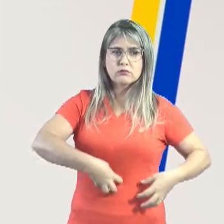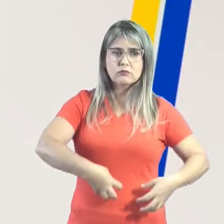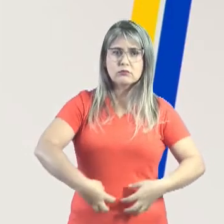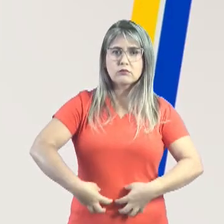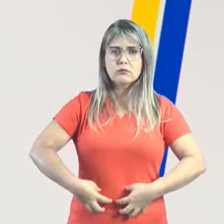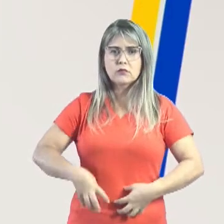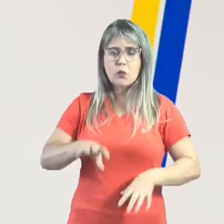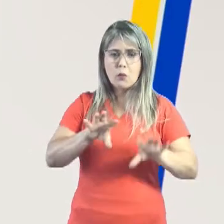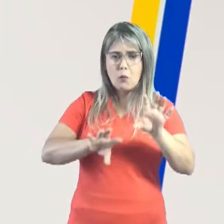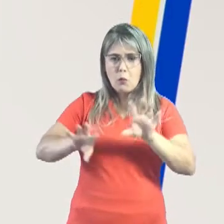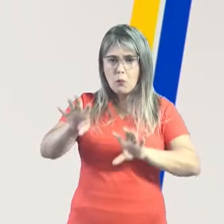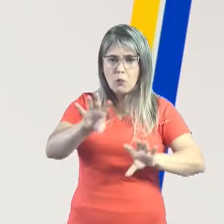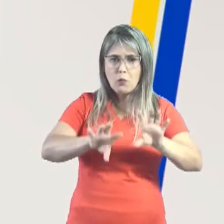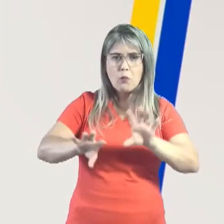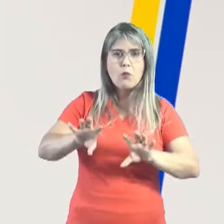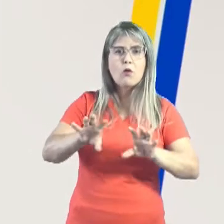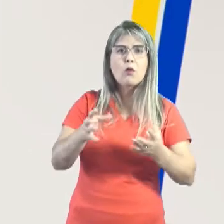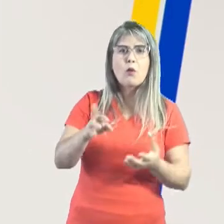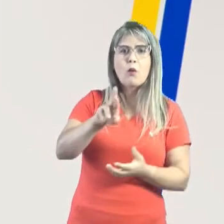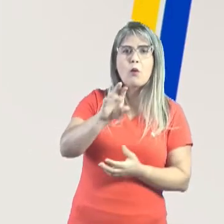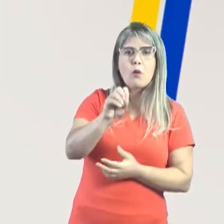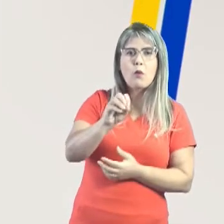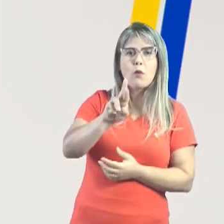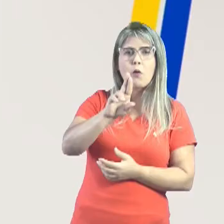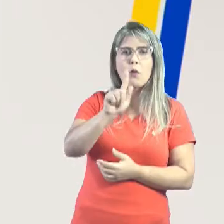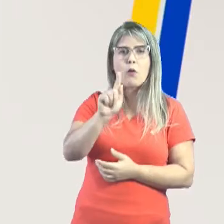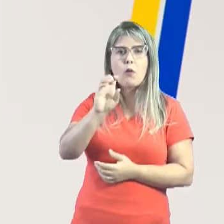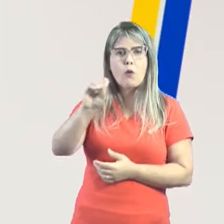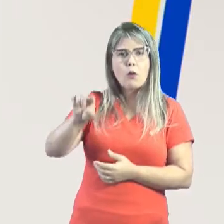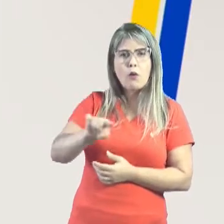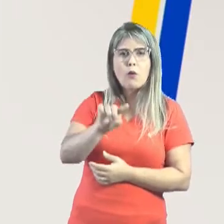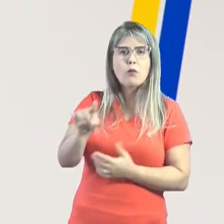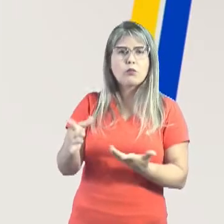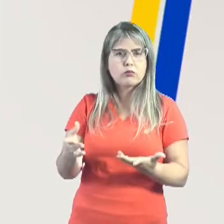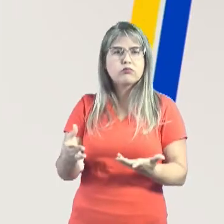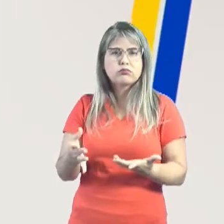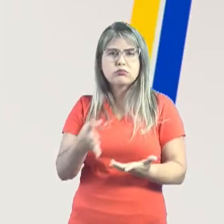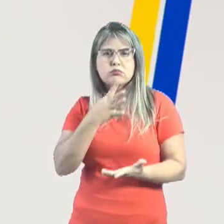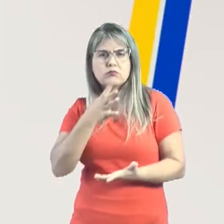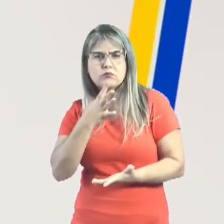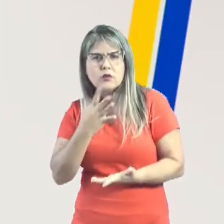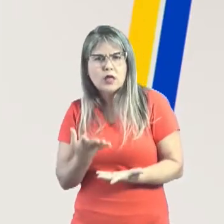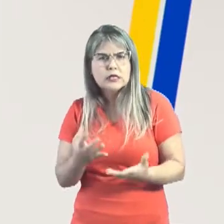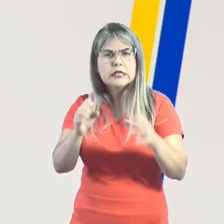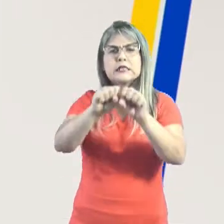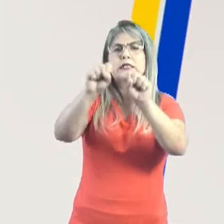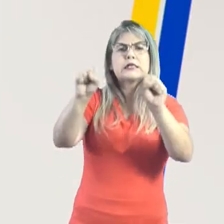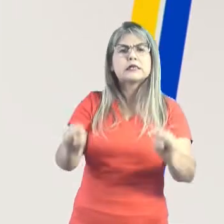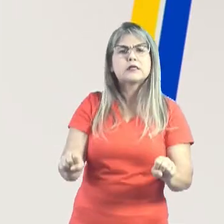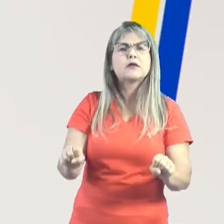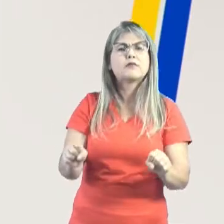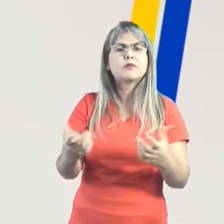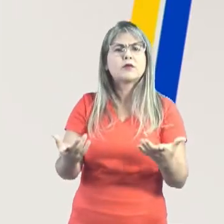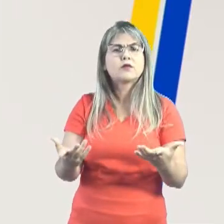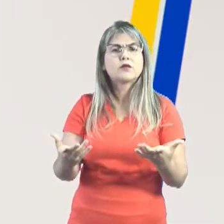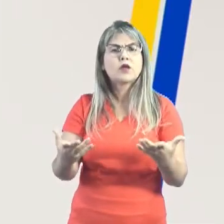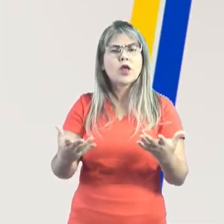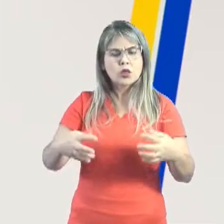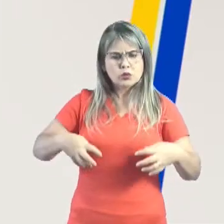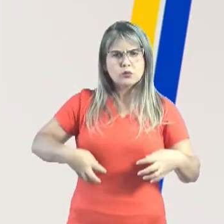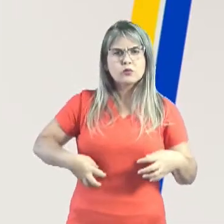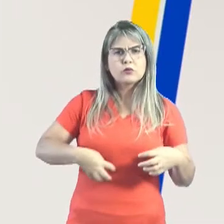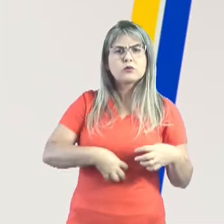Quais sistemas e órgãos do corpo você conhece? E aí nós vimos dois sistemas. O